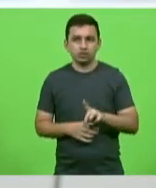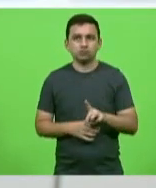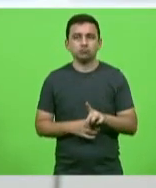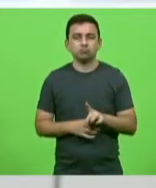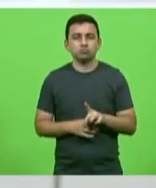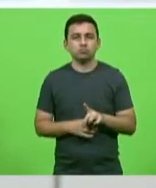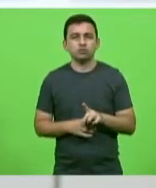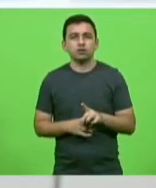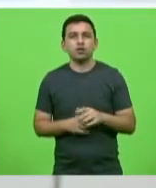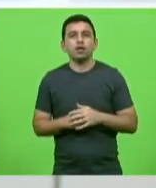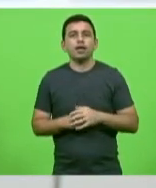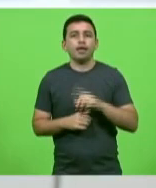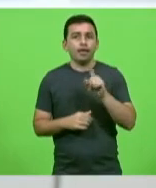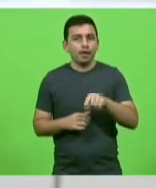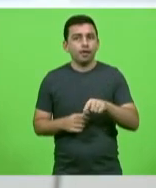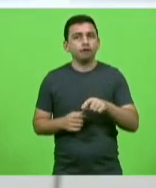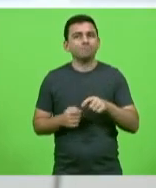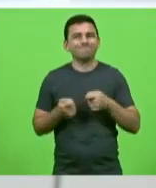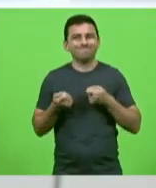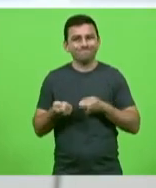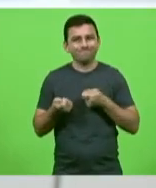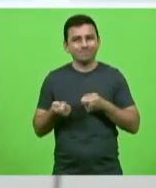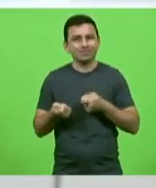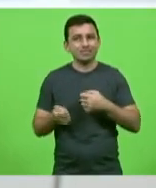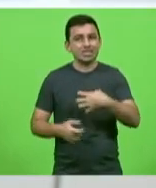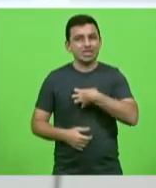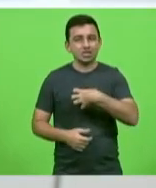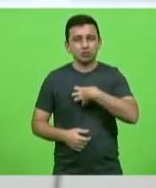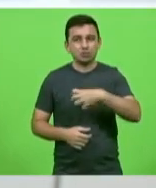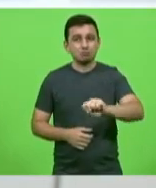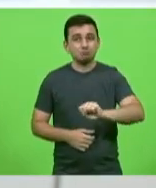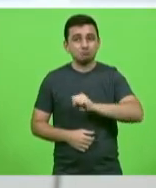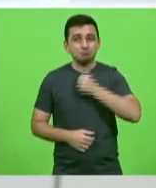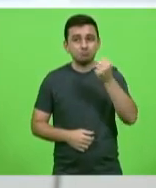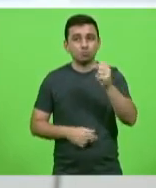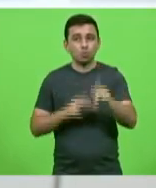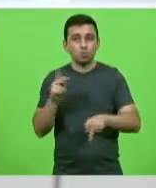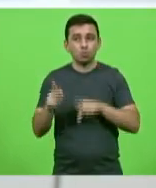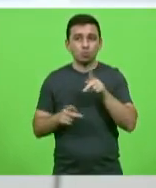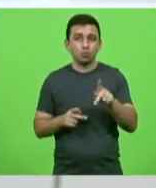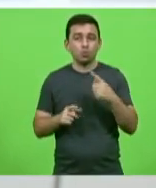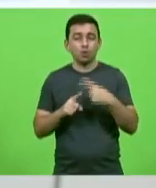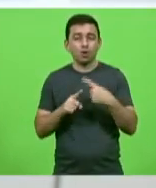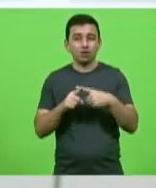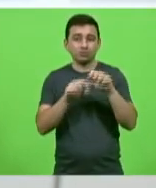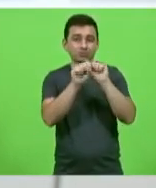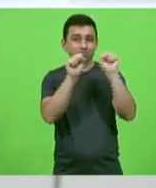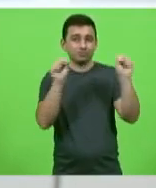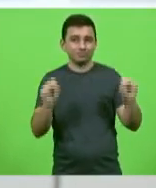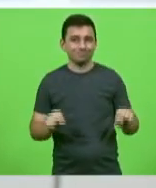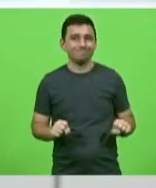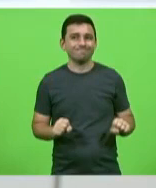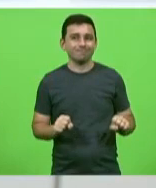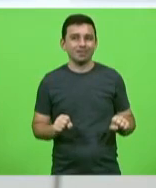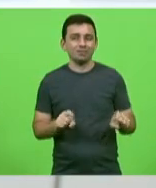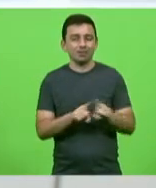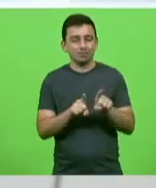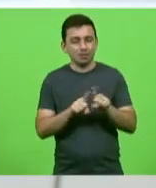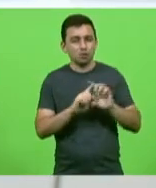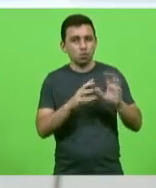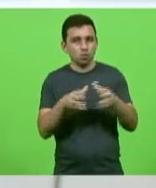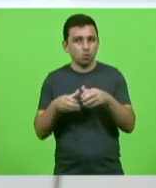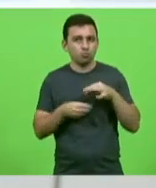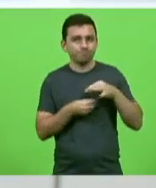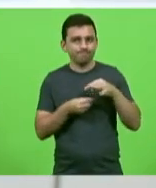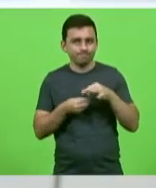é a provocação do sentimento de fúria no pombo com relação ao sistema e com as instituições